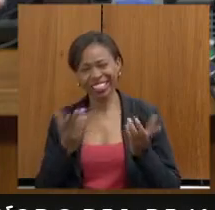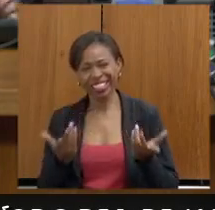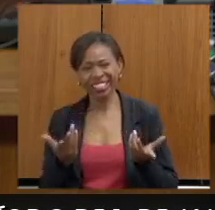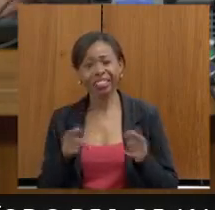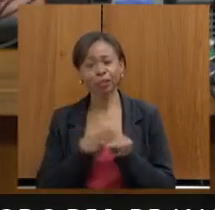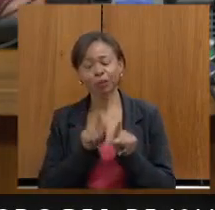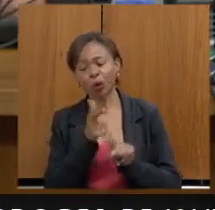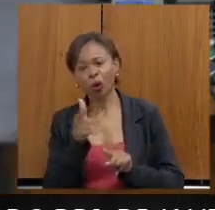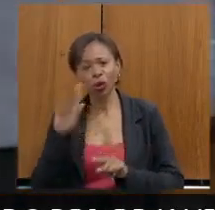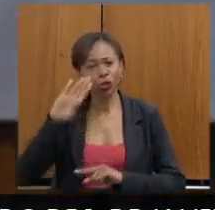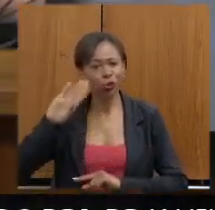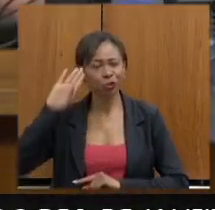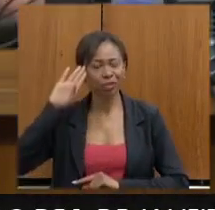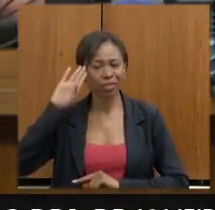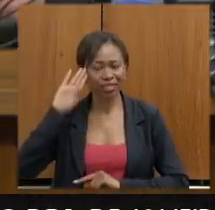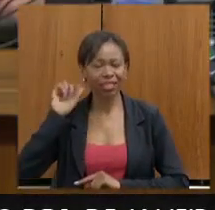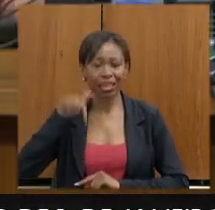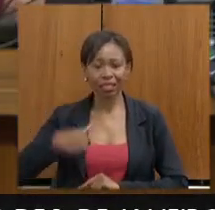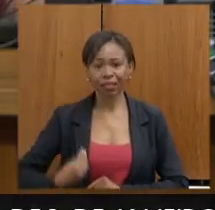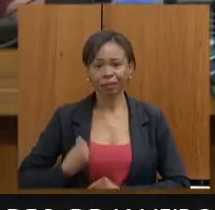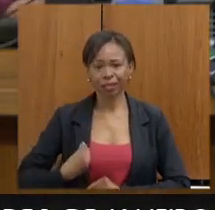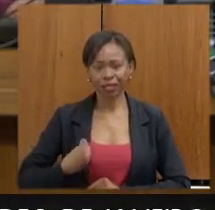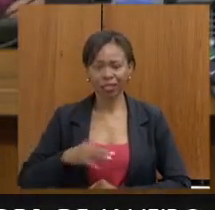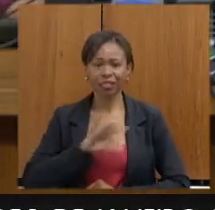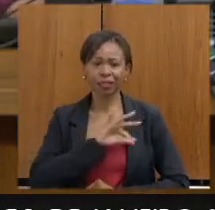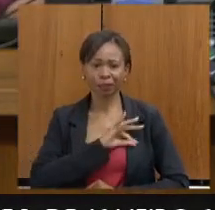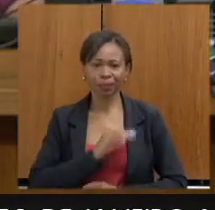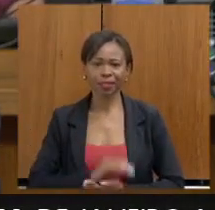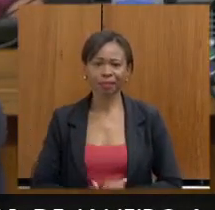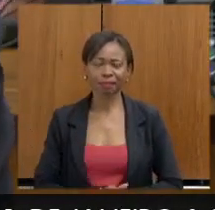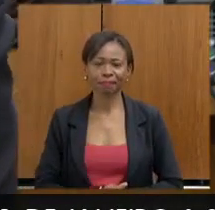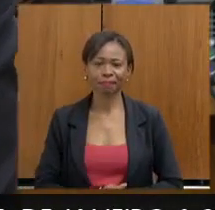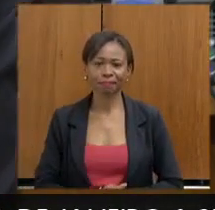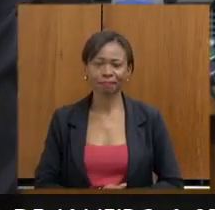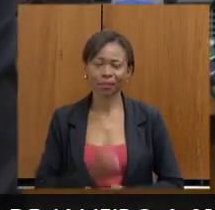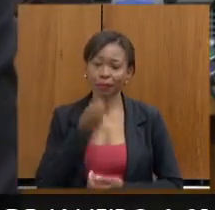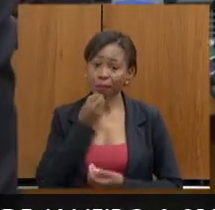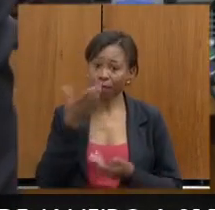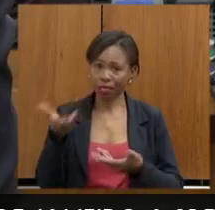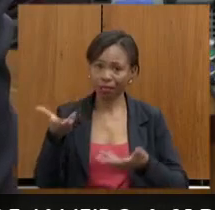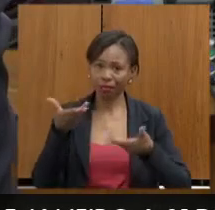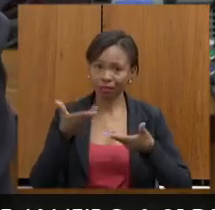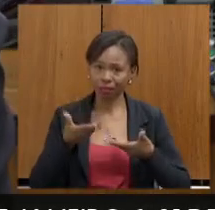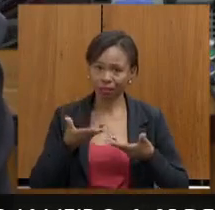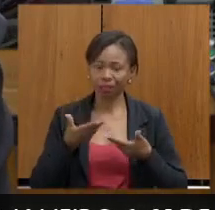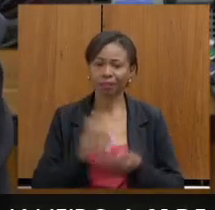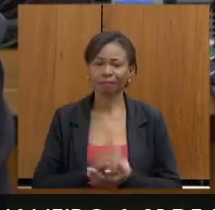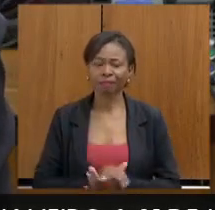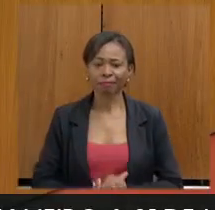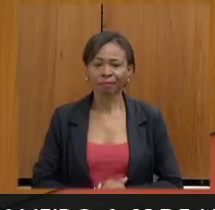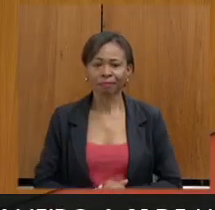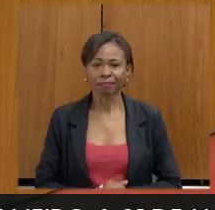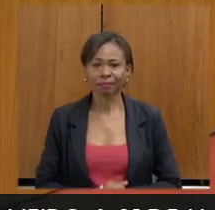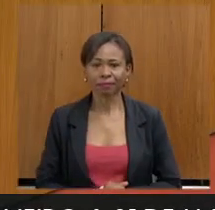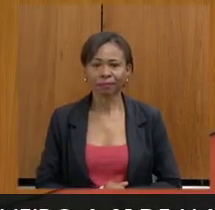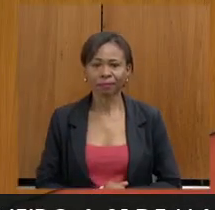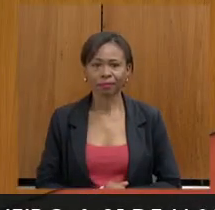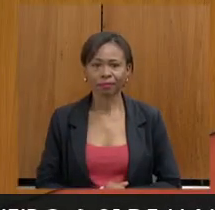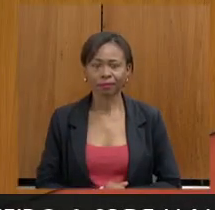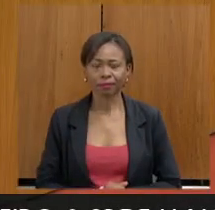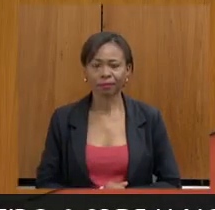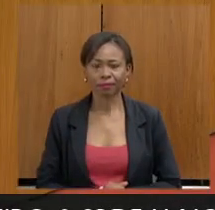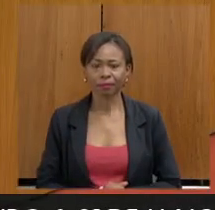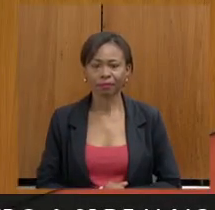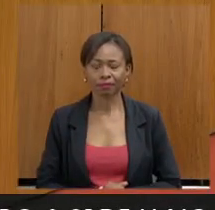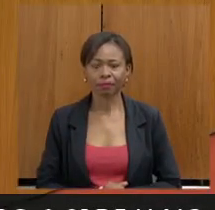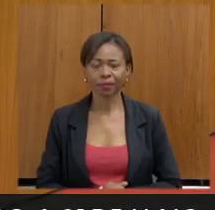Polícia Militar do Estado de Minas Gerais é muito muito bem vindos aqui obrigado tá Sargento Rodrigues e Eu